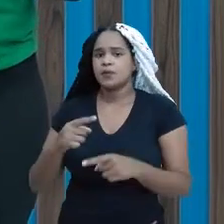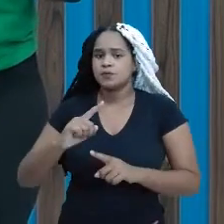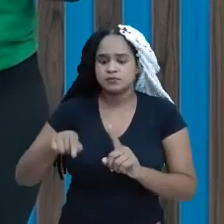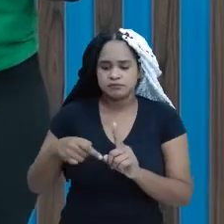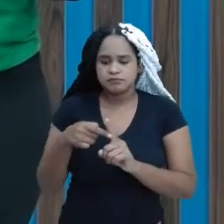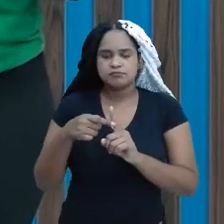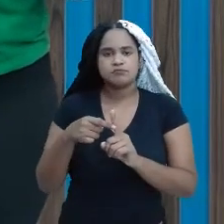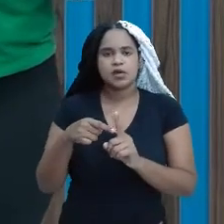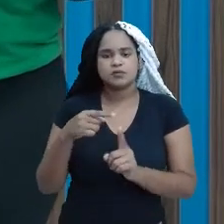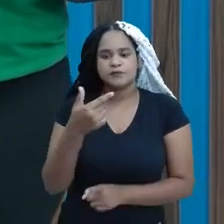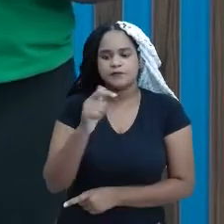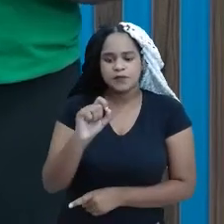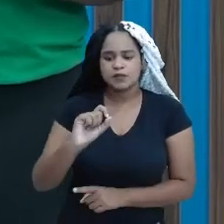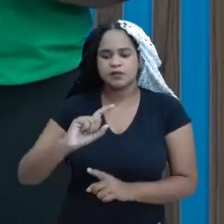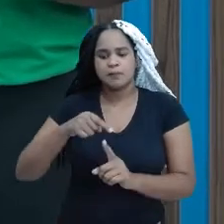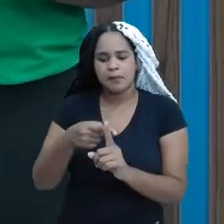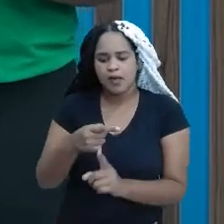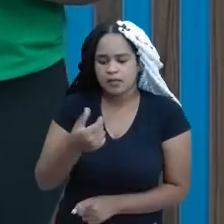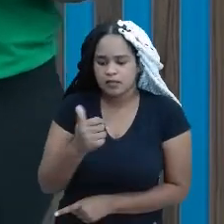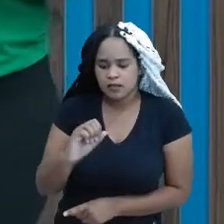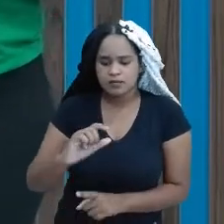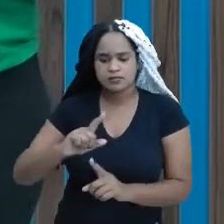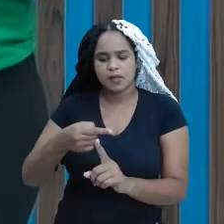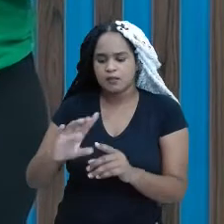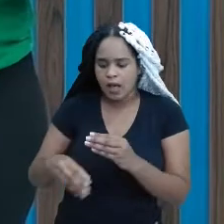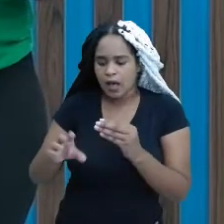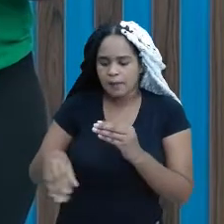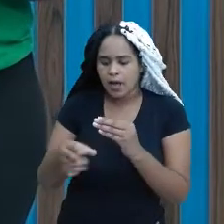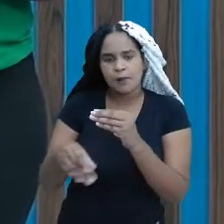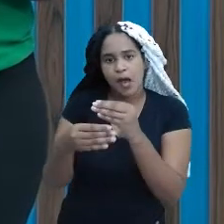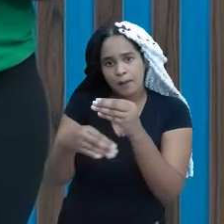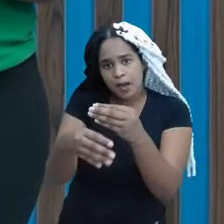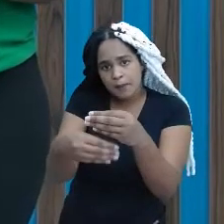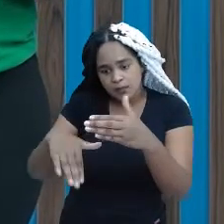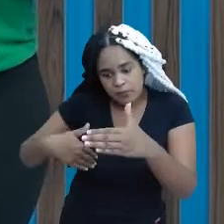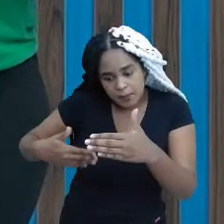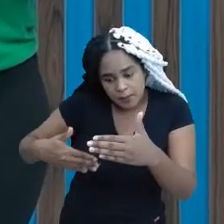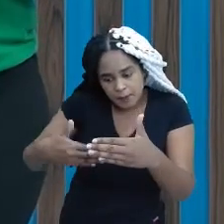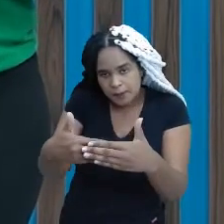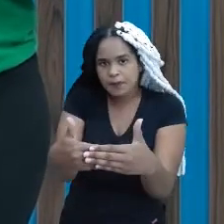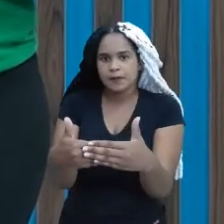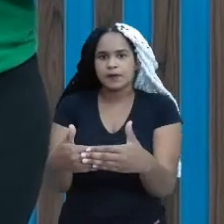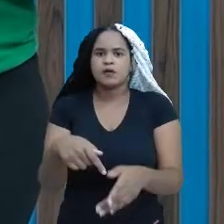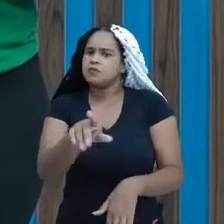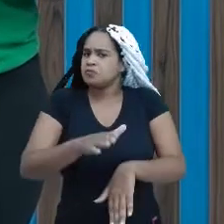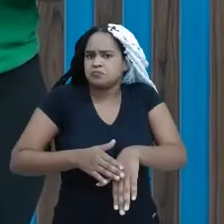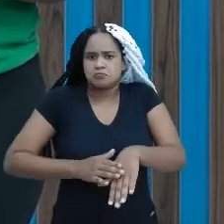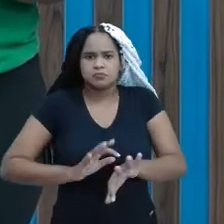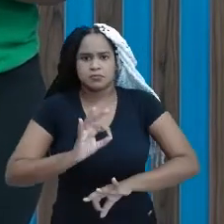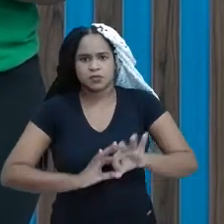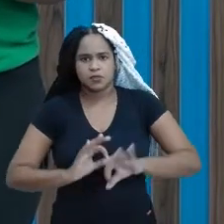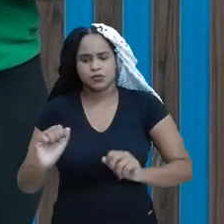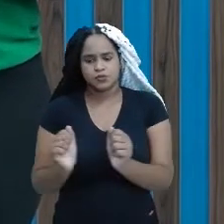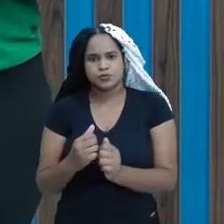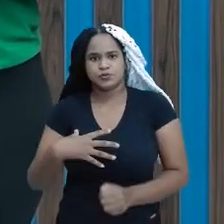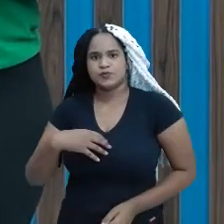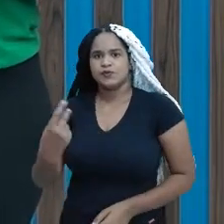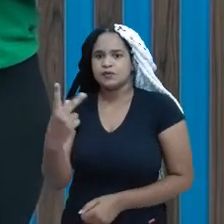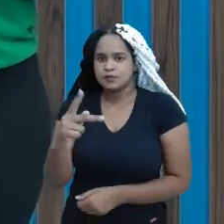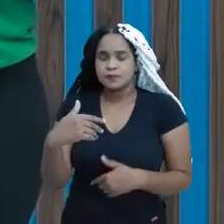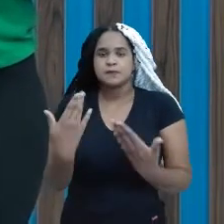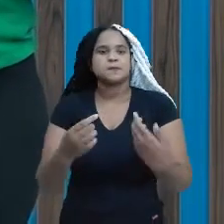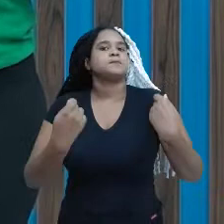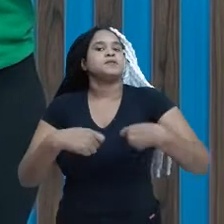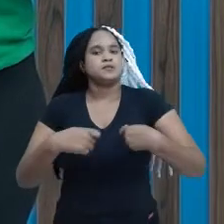10 minutos, e depois mais 10, porque a organização vai ser feita com você e com o seu filho. Então, tem